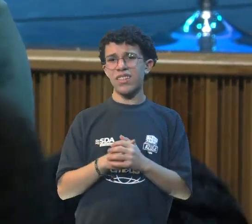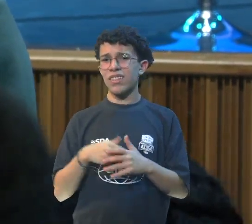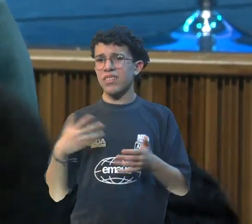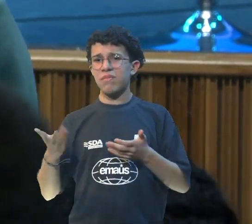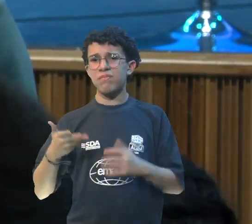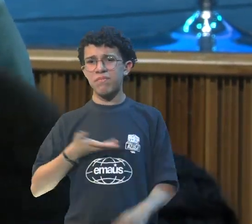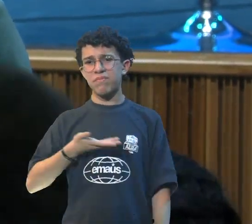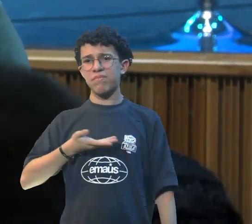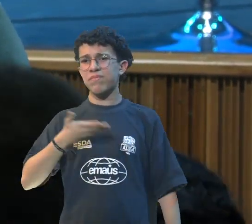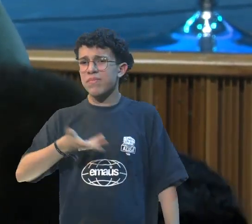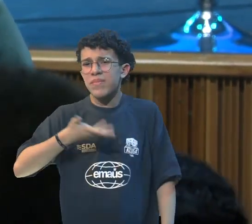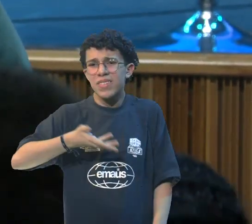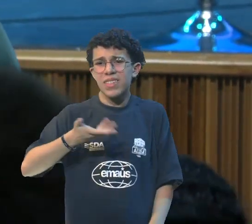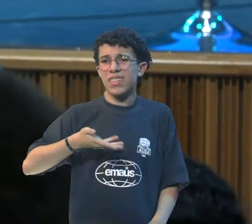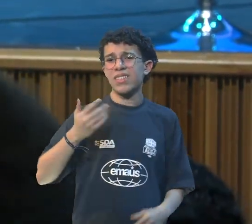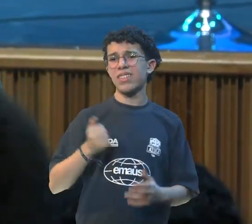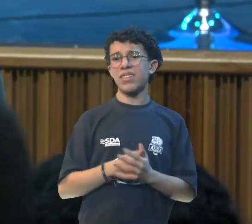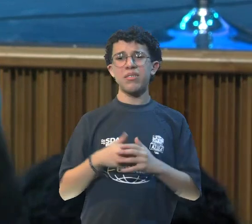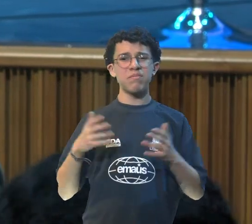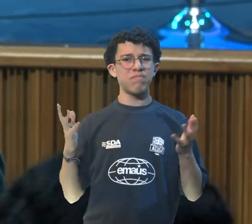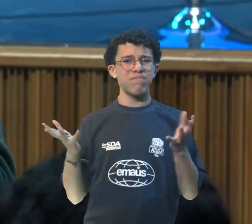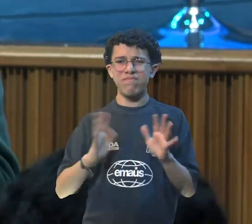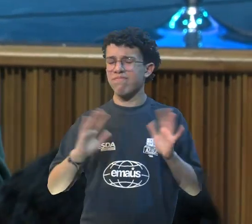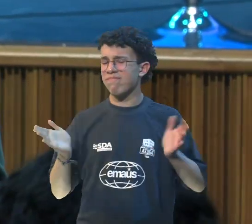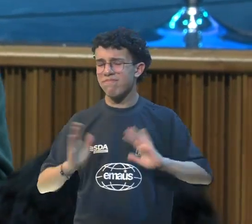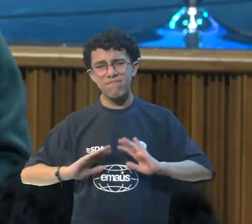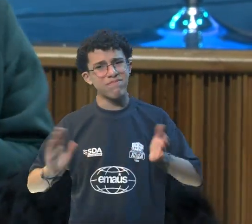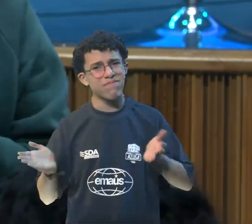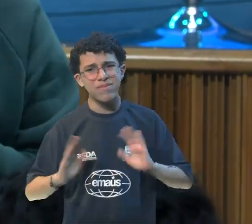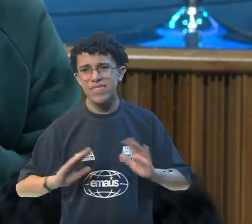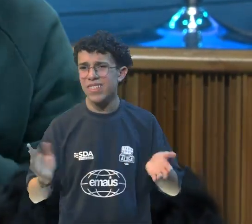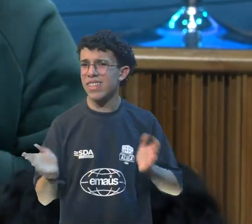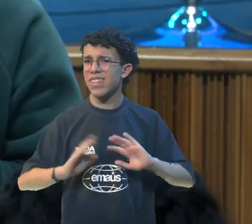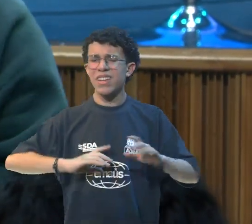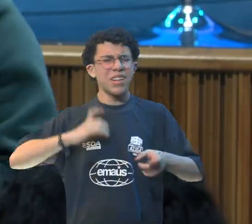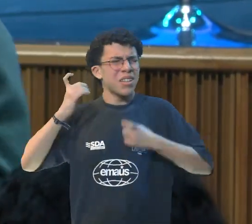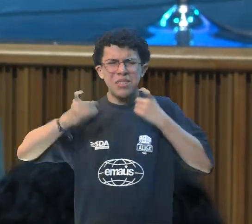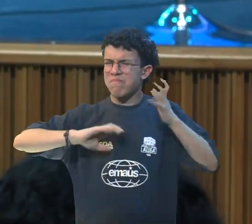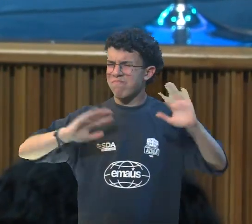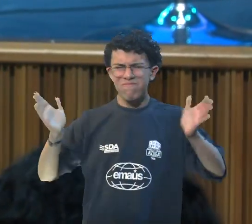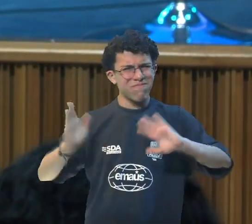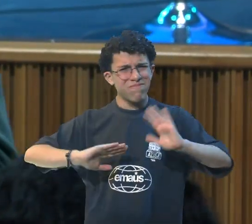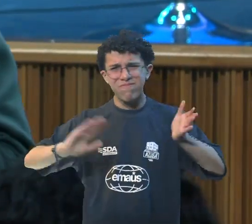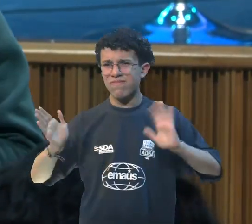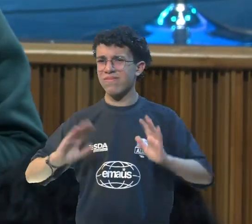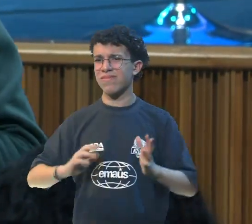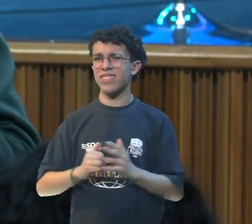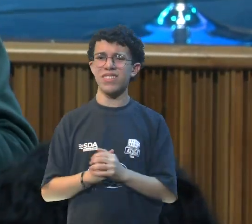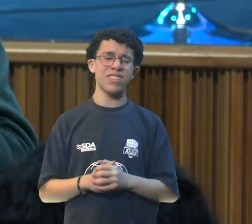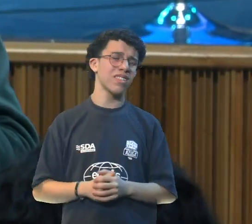mais dinheiro, corra mais para você passar no vestibular, corra mais para ser uma pessoa melhor, corra mais, corra mais, corra mais.